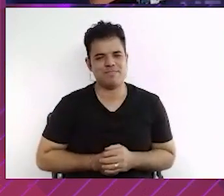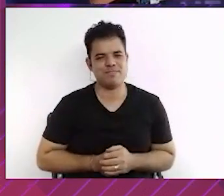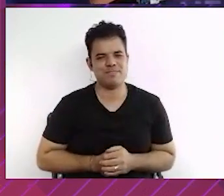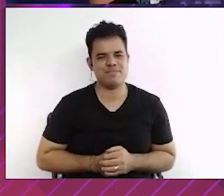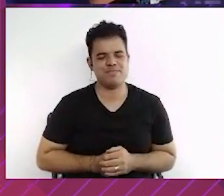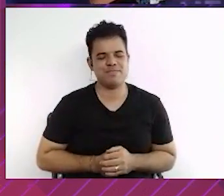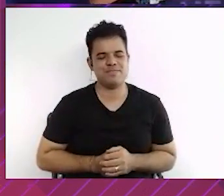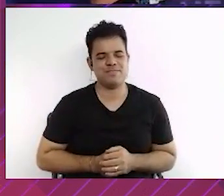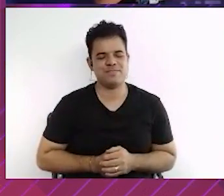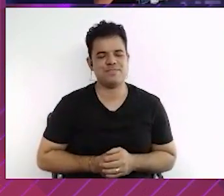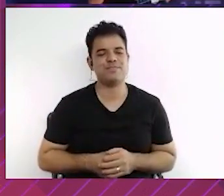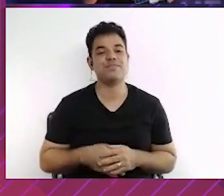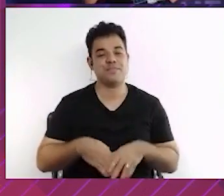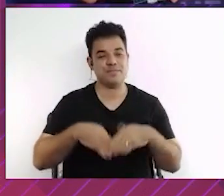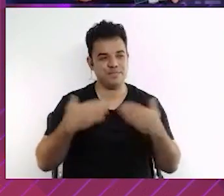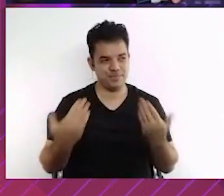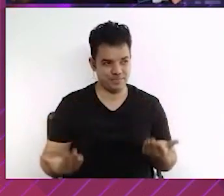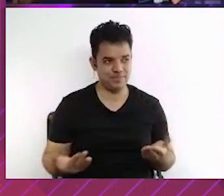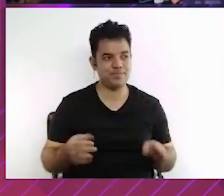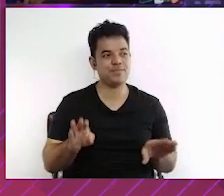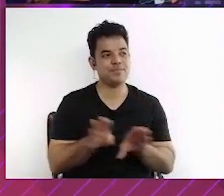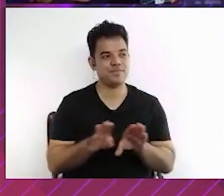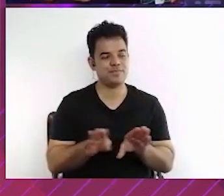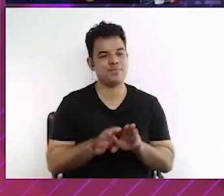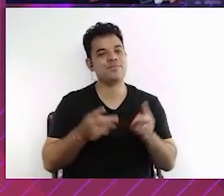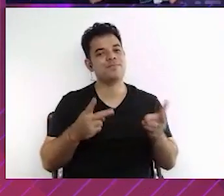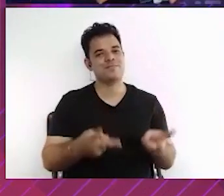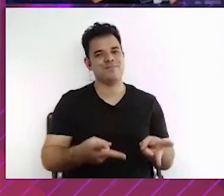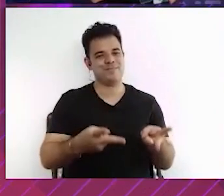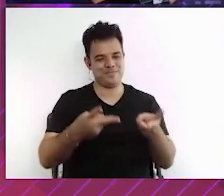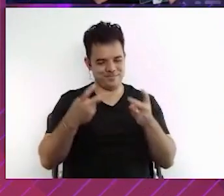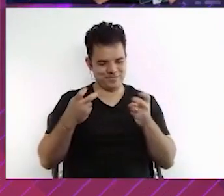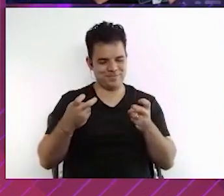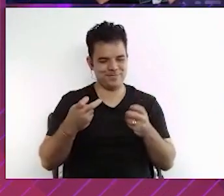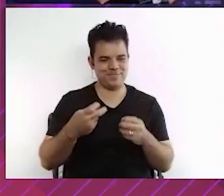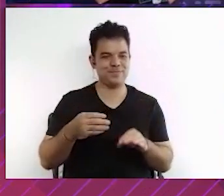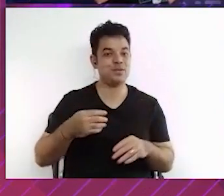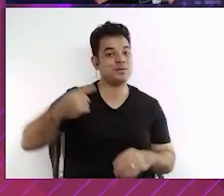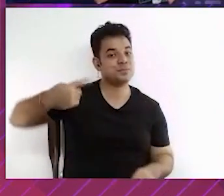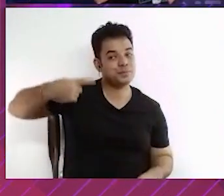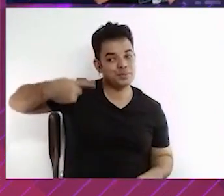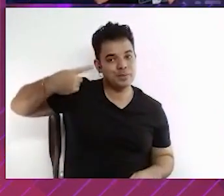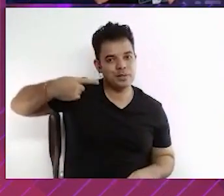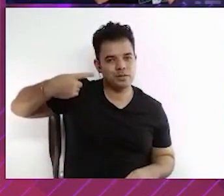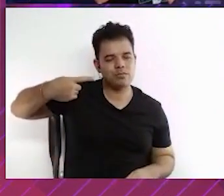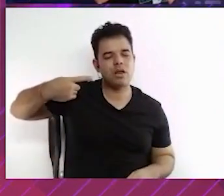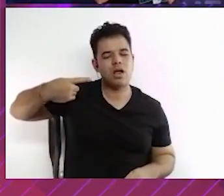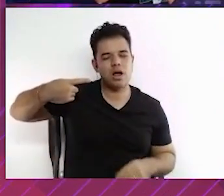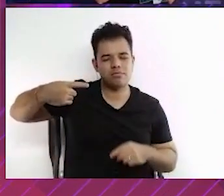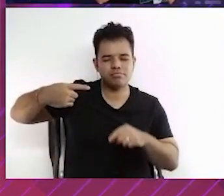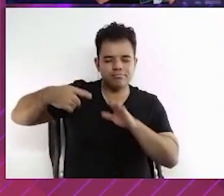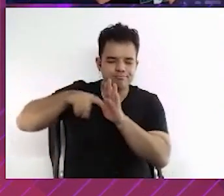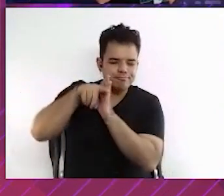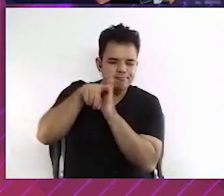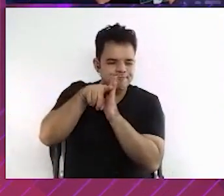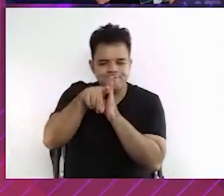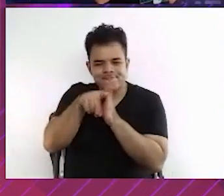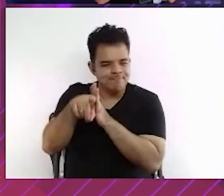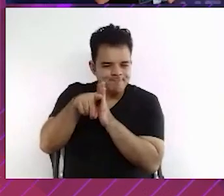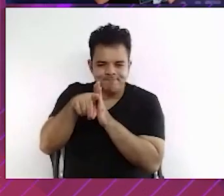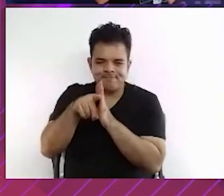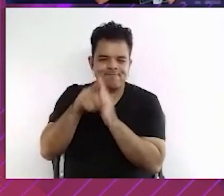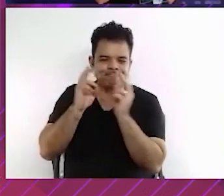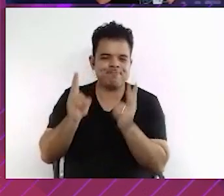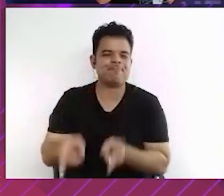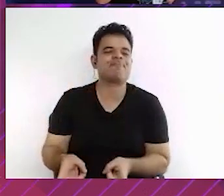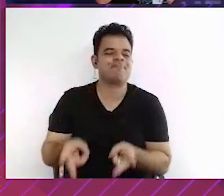Então, a gente viu primeiro, né, voltando, a gente viu primeiro, analisou a série temporal, e a gente viu que dava